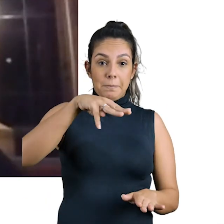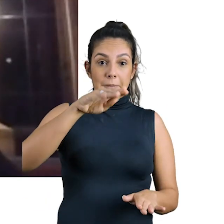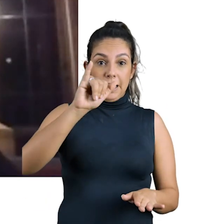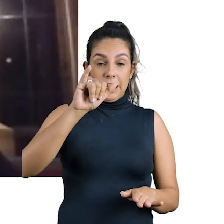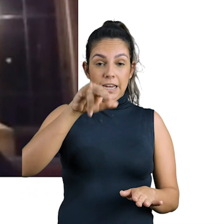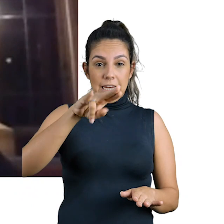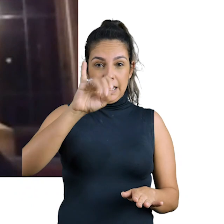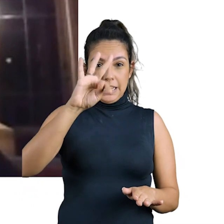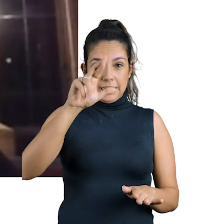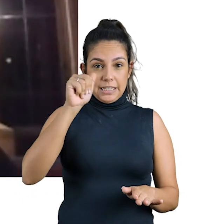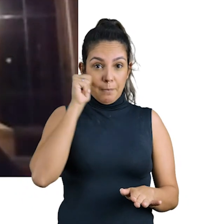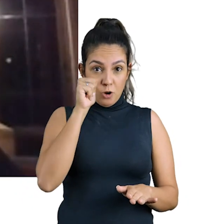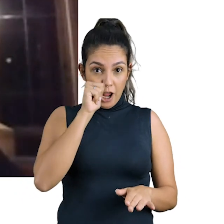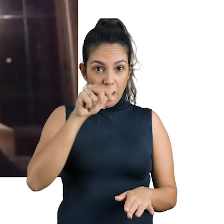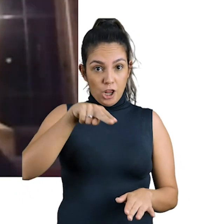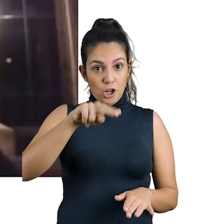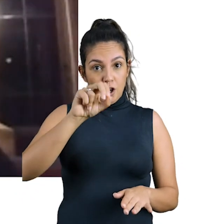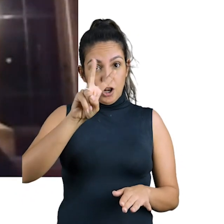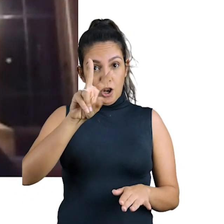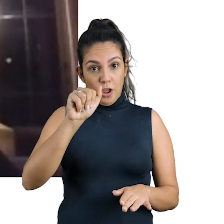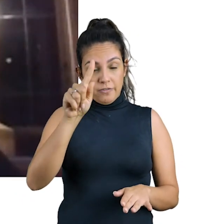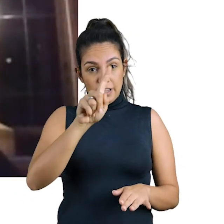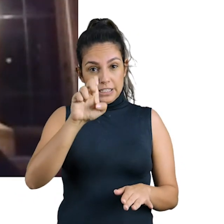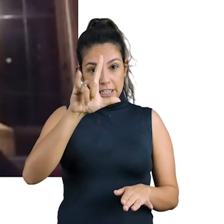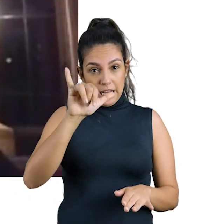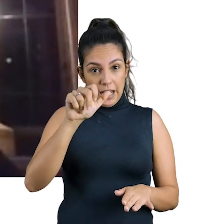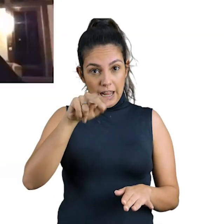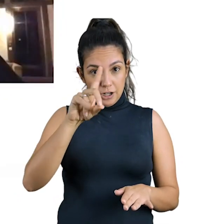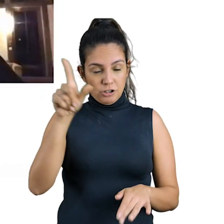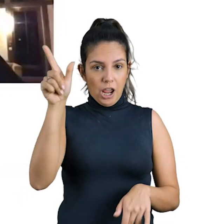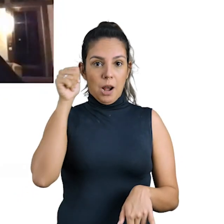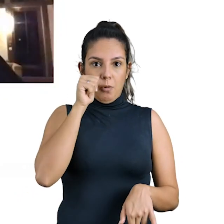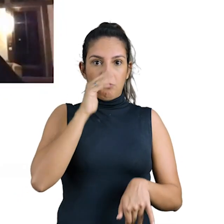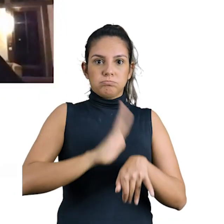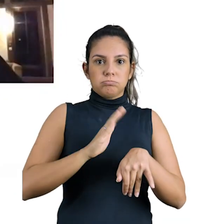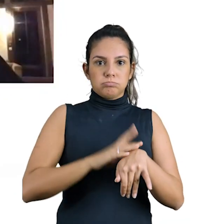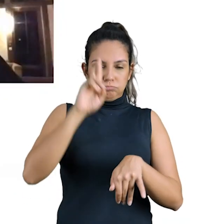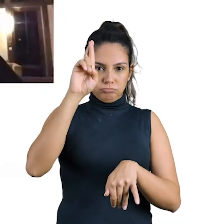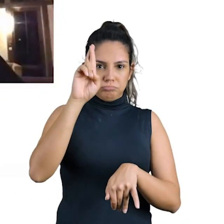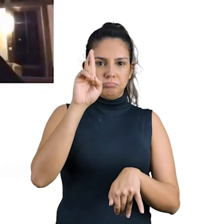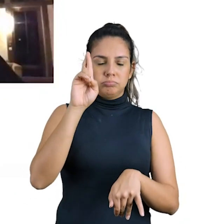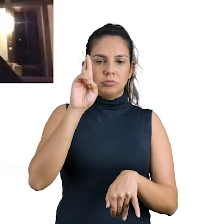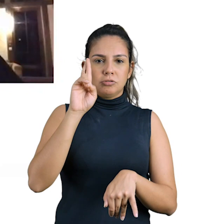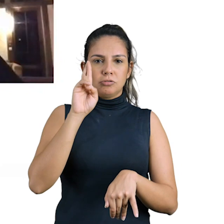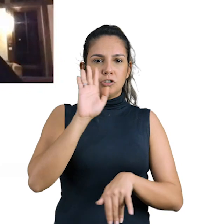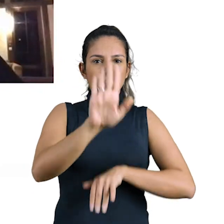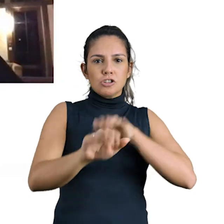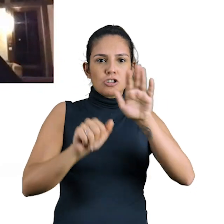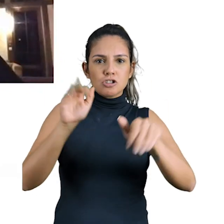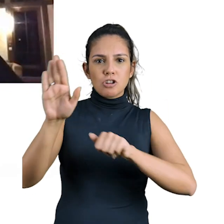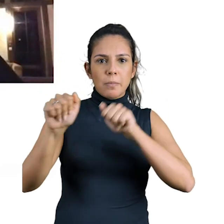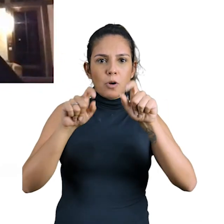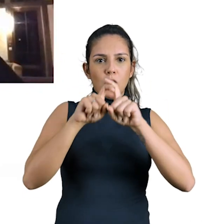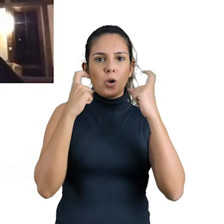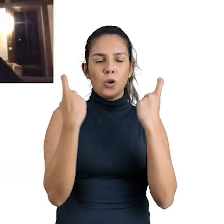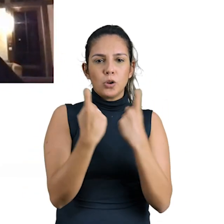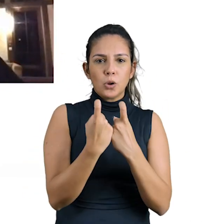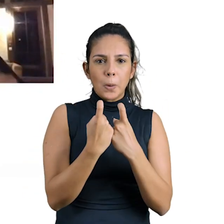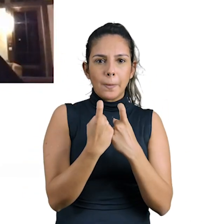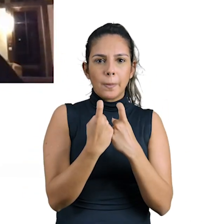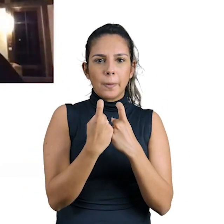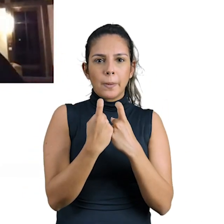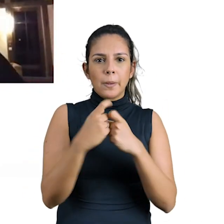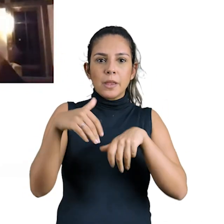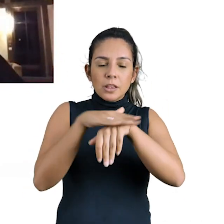Nova Zelândia, que chamou uma reunião, claro, uma reunião virtual, chamou